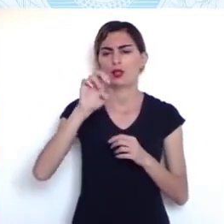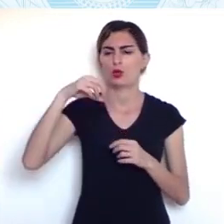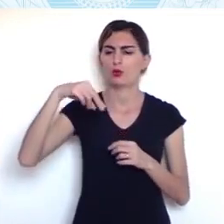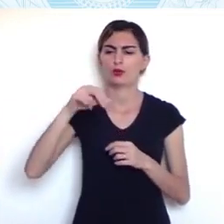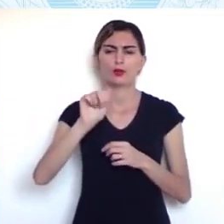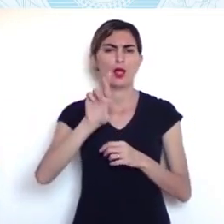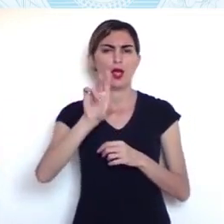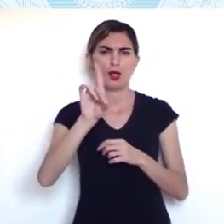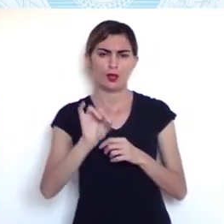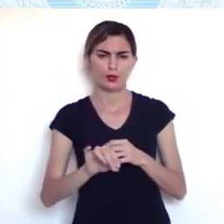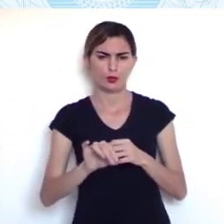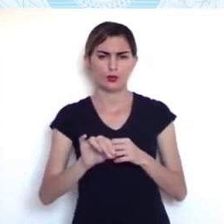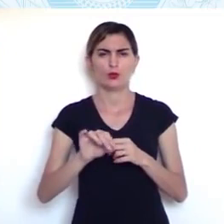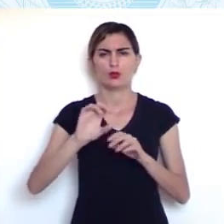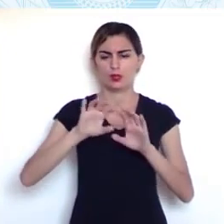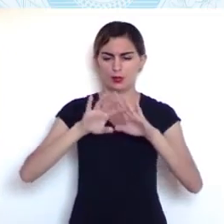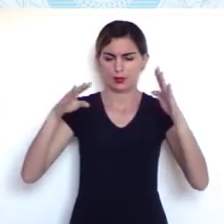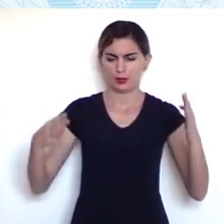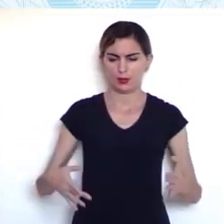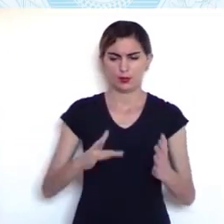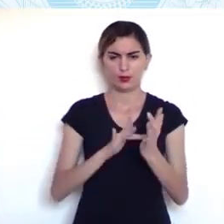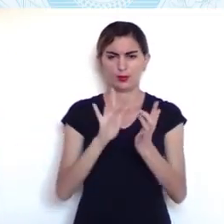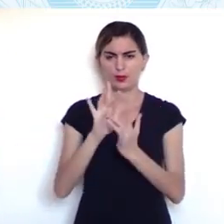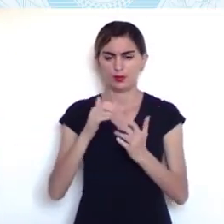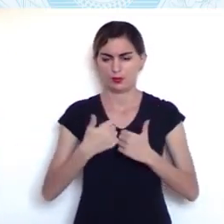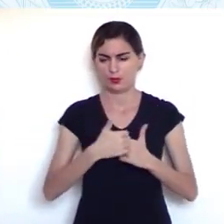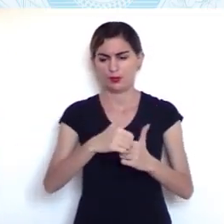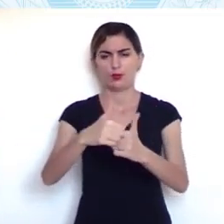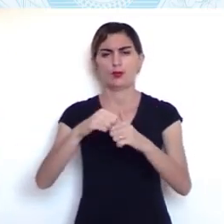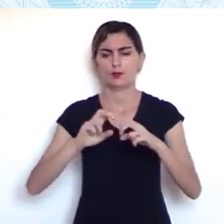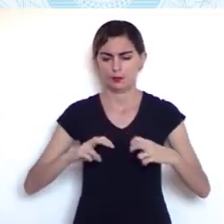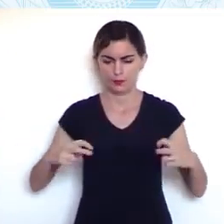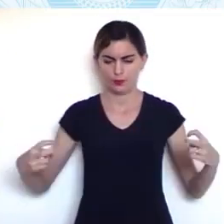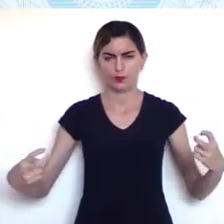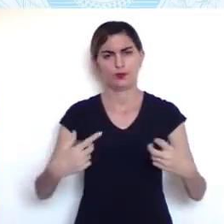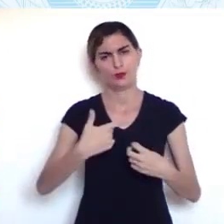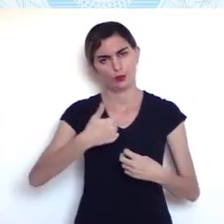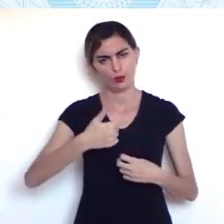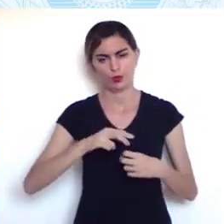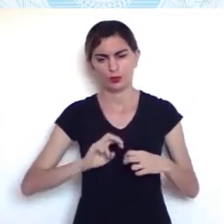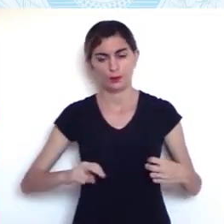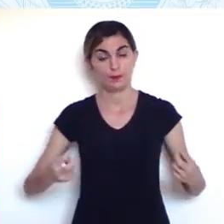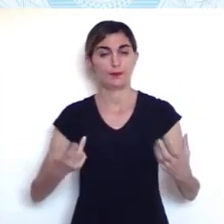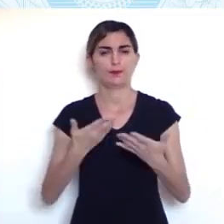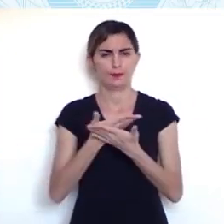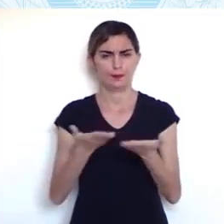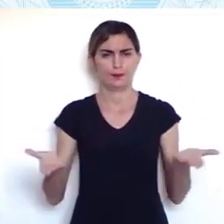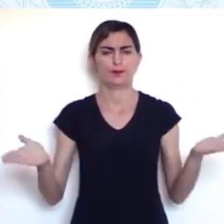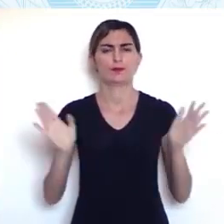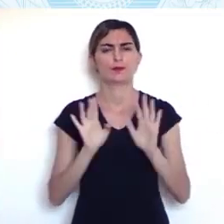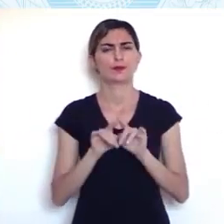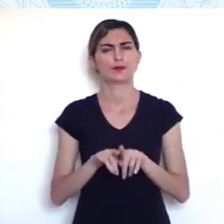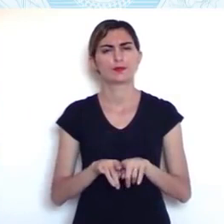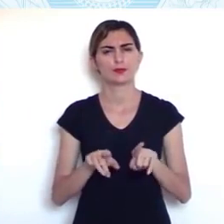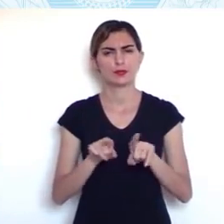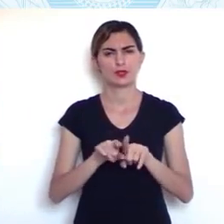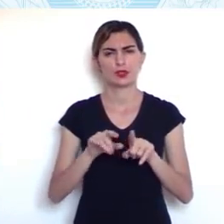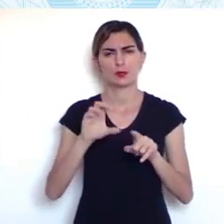Santa Ceia, o Cristo com os apóstolos reunidos, né? E a grande